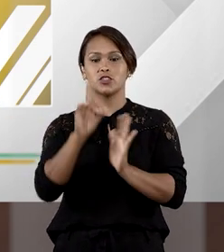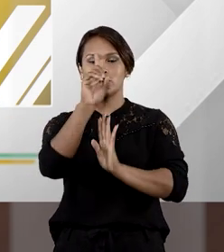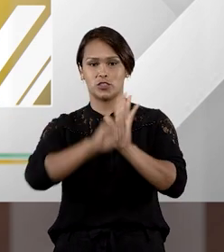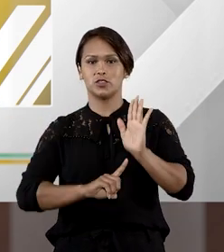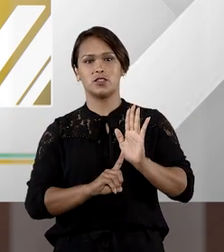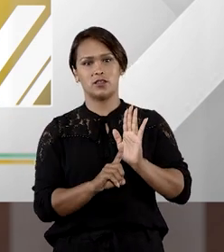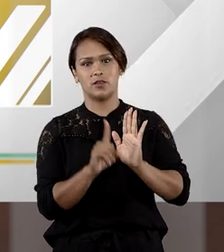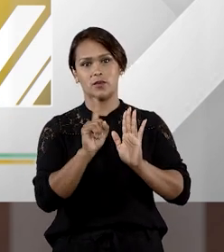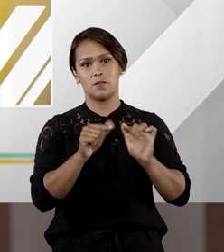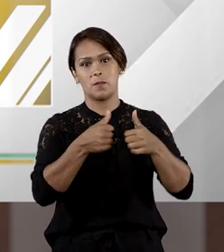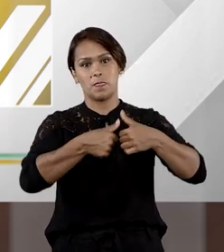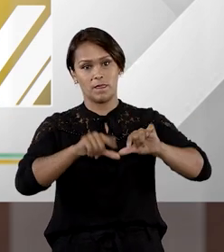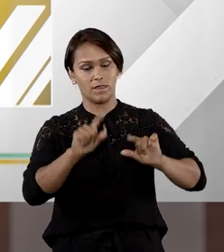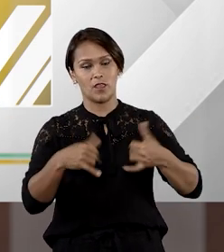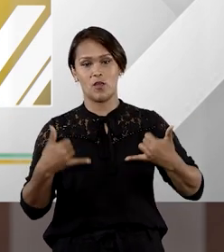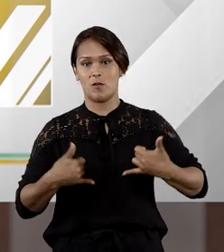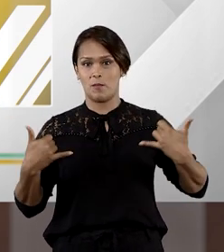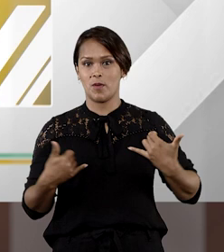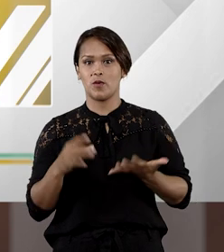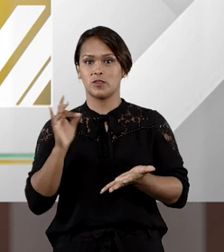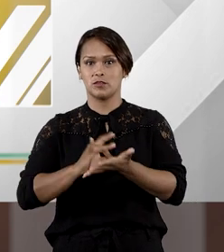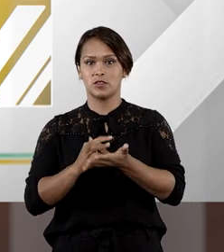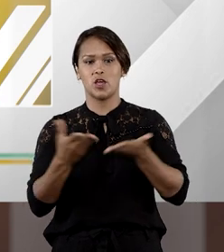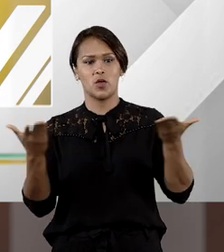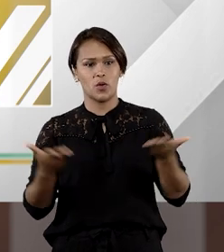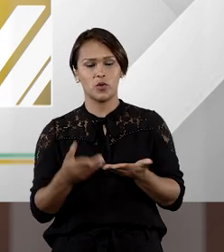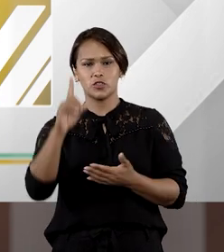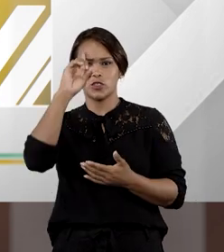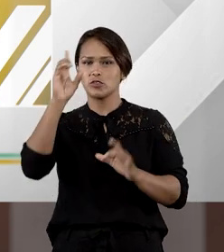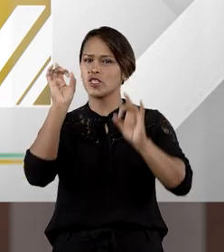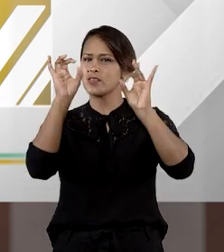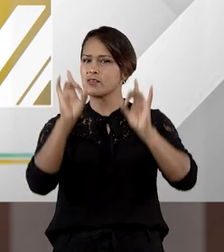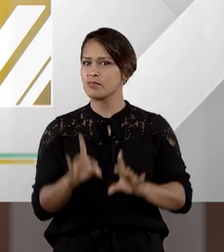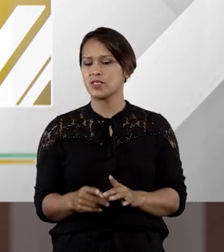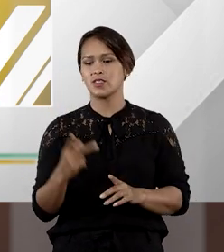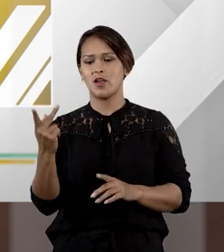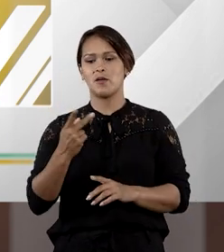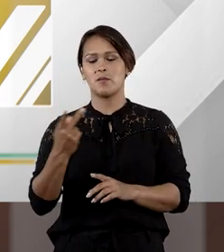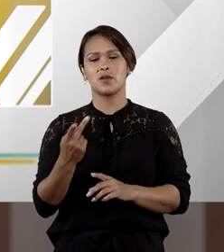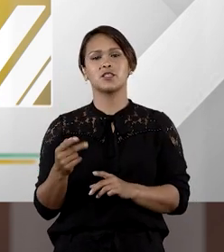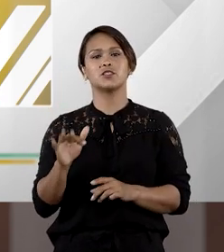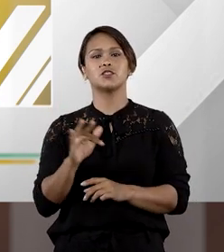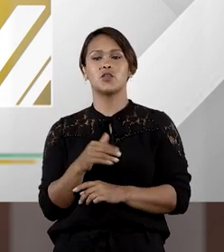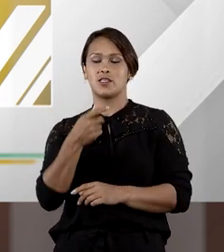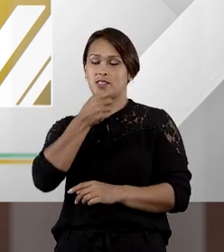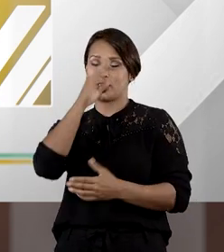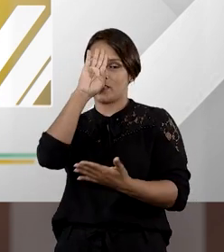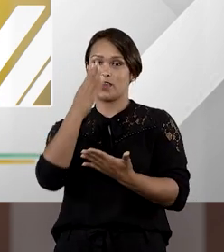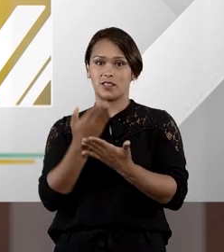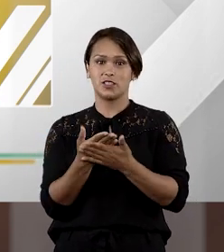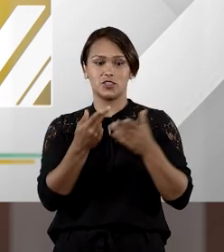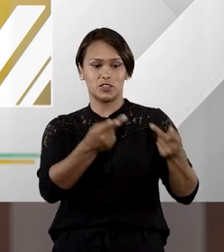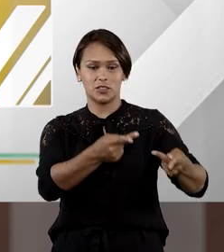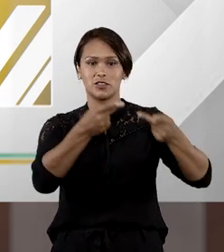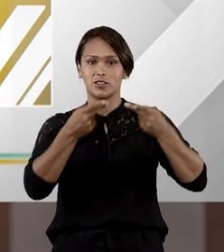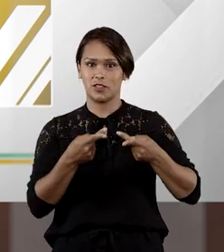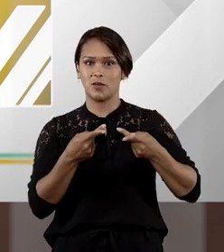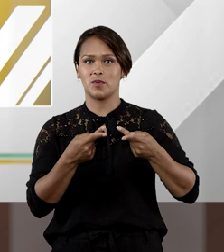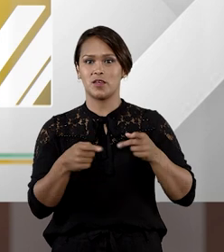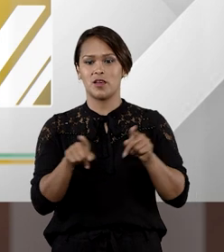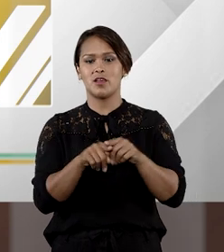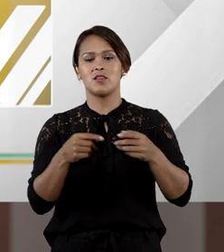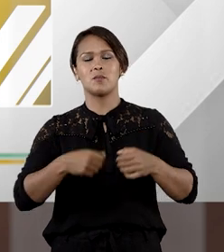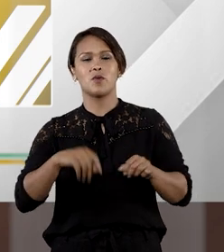direito, né, então, uma grande honra para nós, Thiago, hoje é um dia inesquecível para nós dois. Thiago e Fátima, muito obrigado pelo convite,